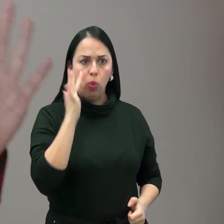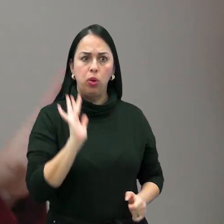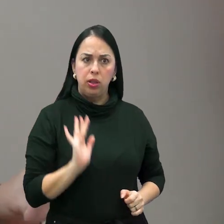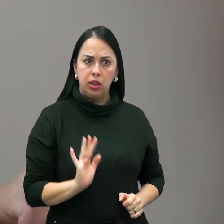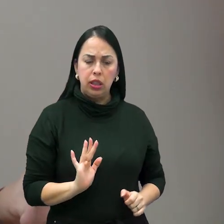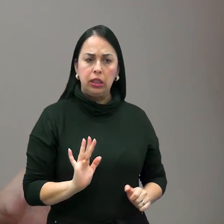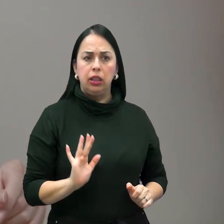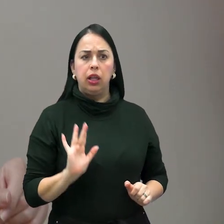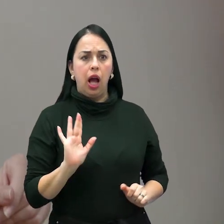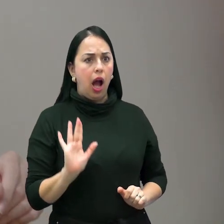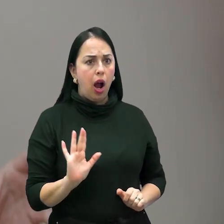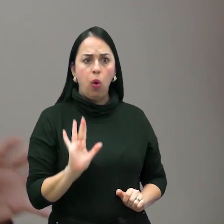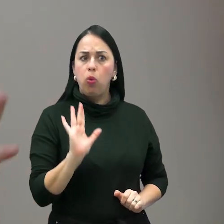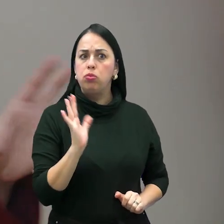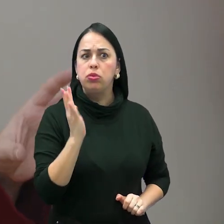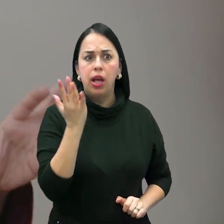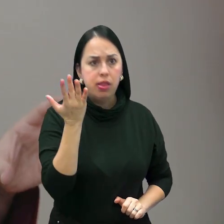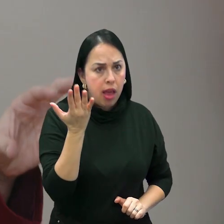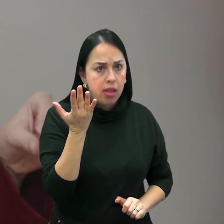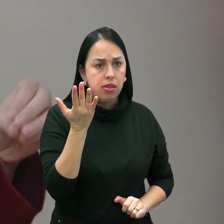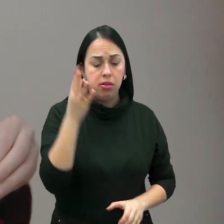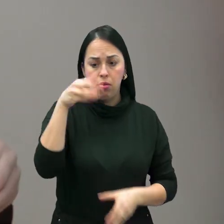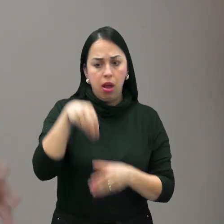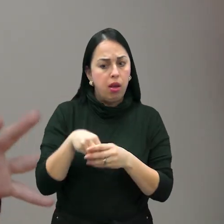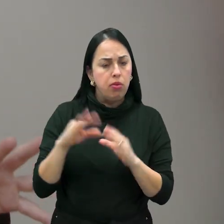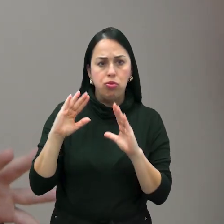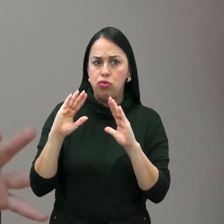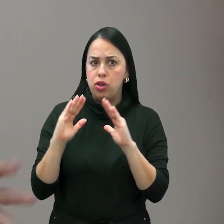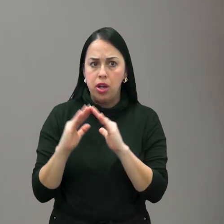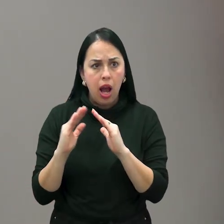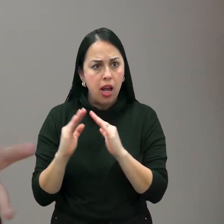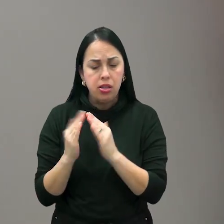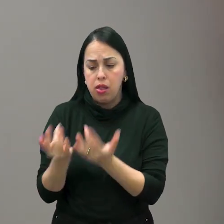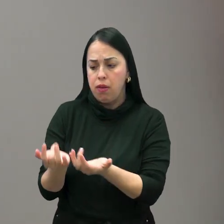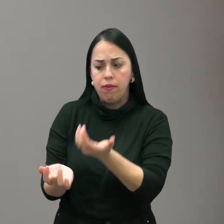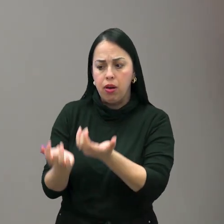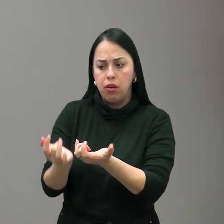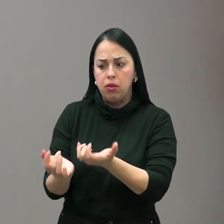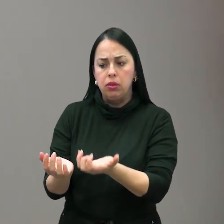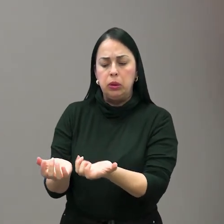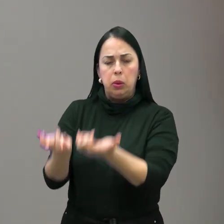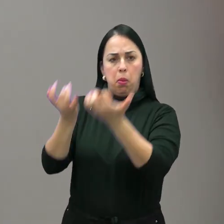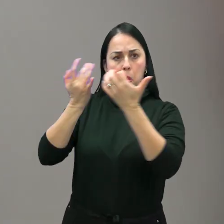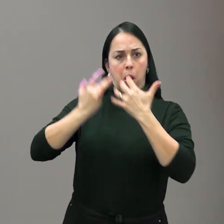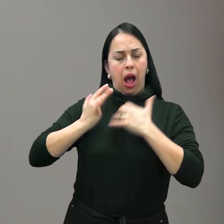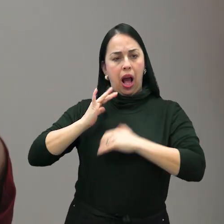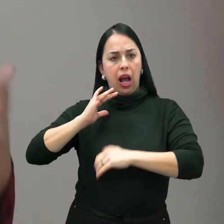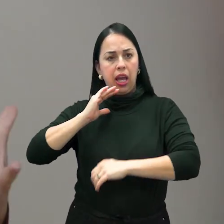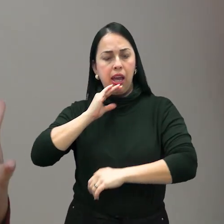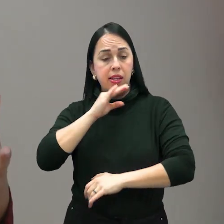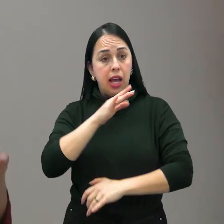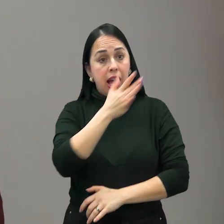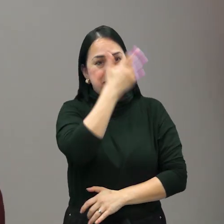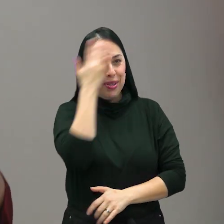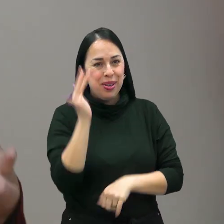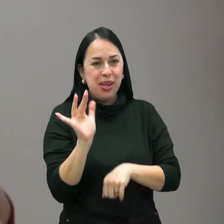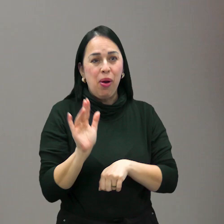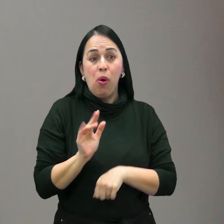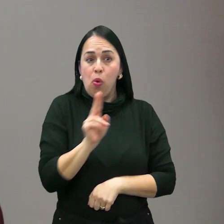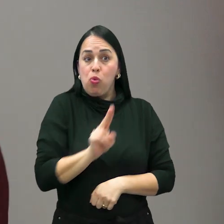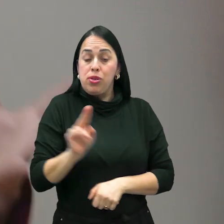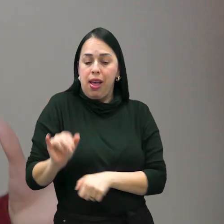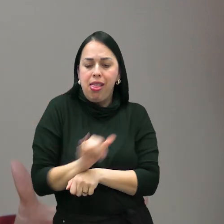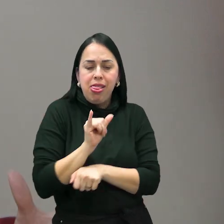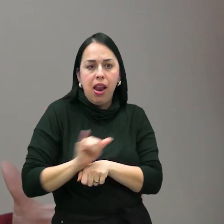uma pessoa sofre muitas vezes uma queimadura doméstica, ali em casa, no fogão mesmo, muitas pessoas utilizam